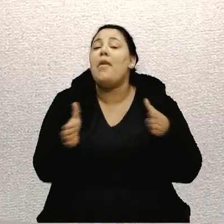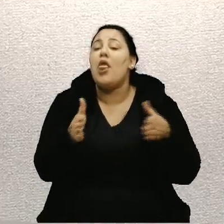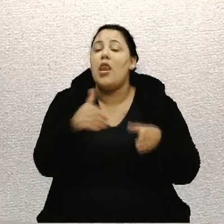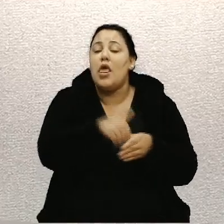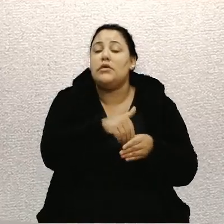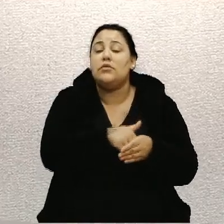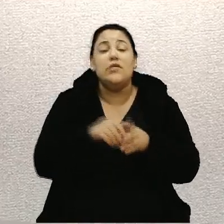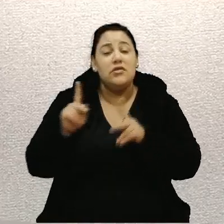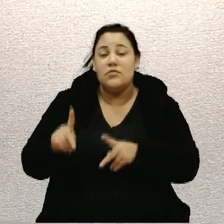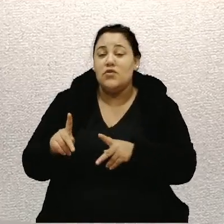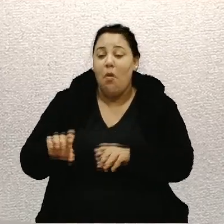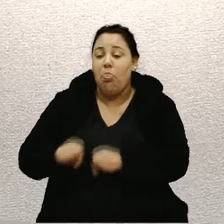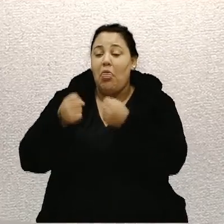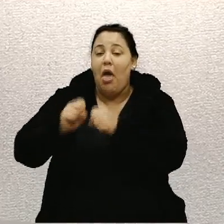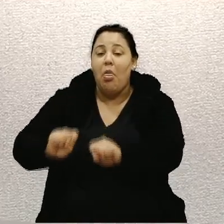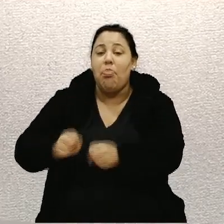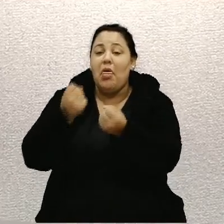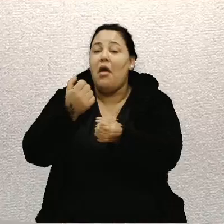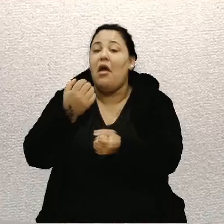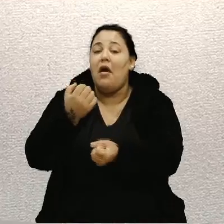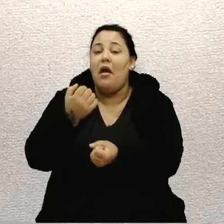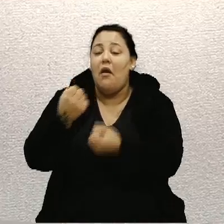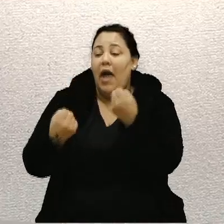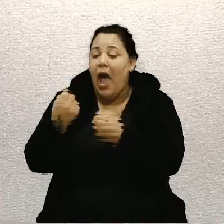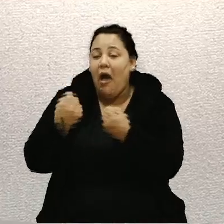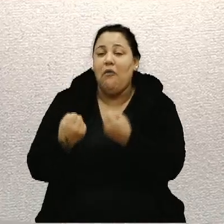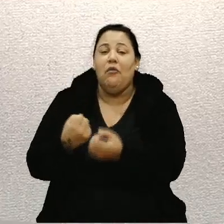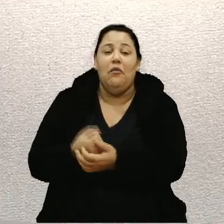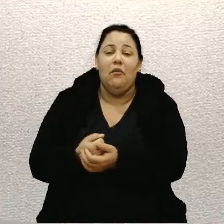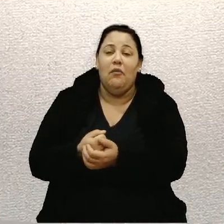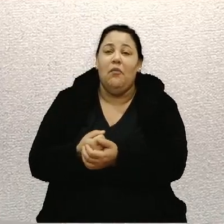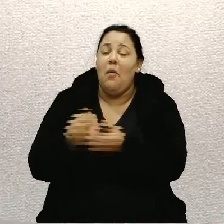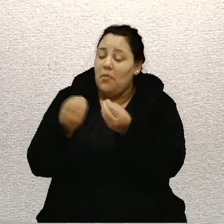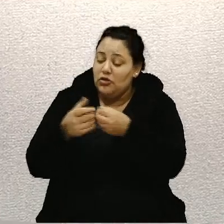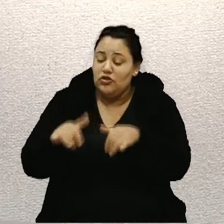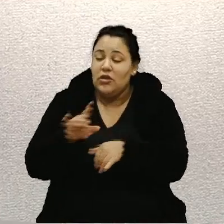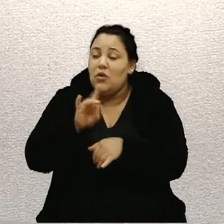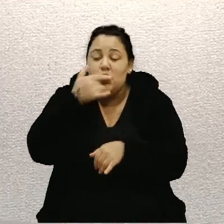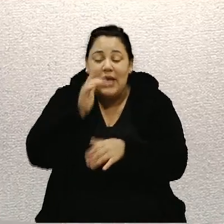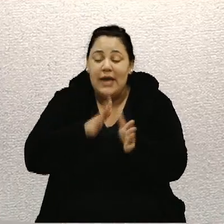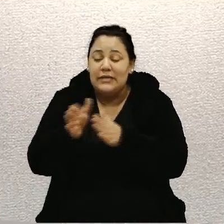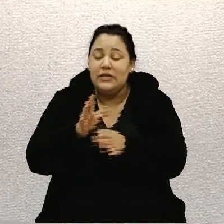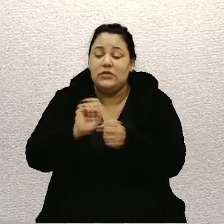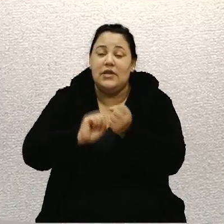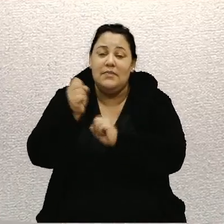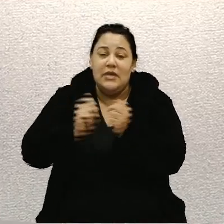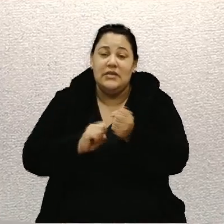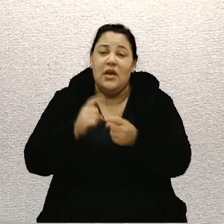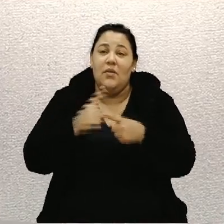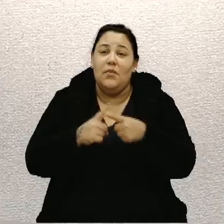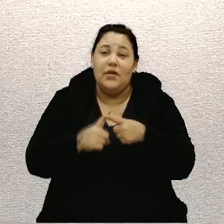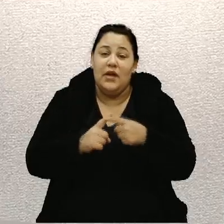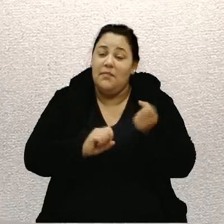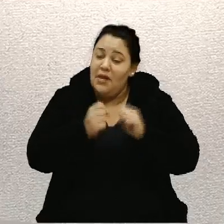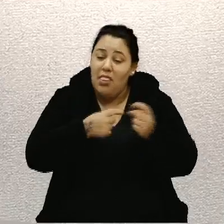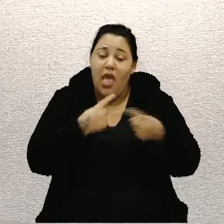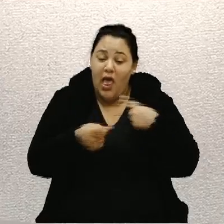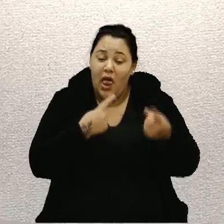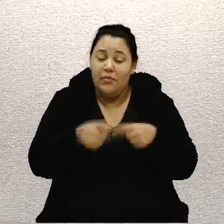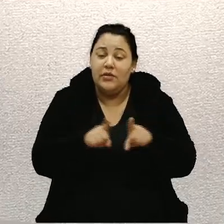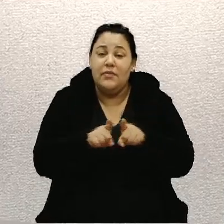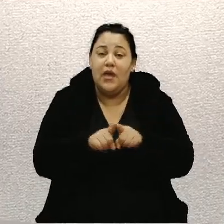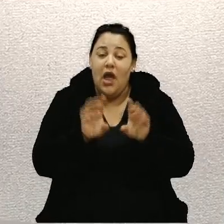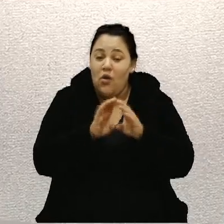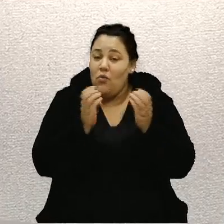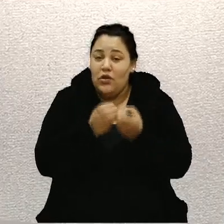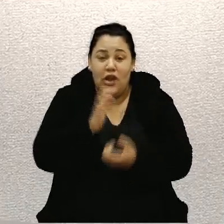carro, convivendo com poeira, não consegue acesso em várias empresas, as empresas estão reclamando que não conseguem acesso. A comunidade como